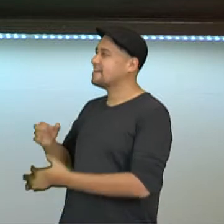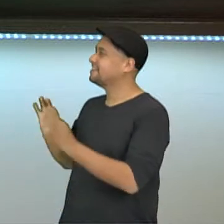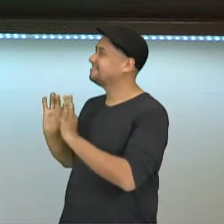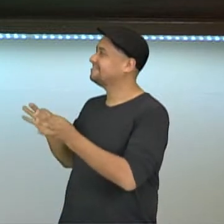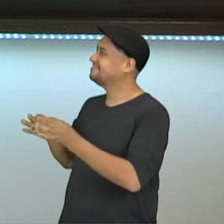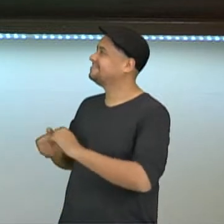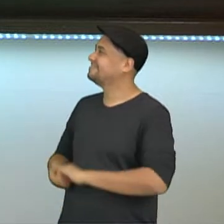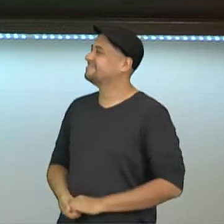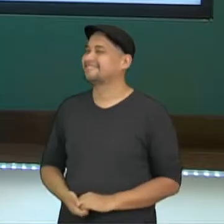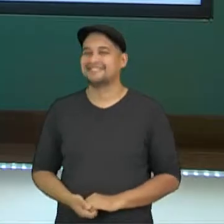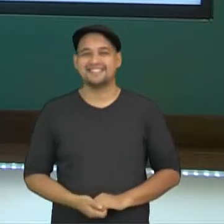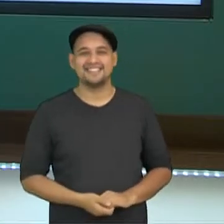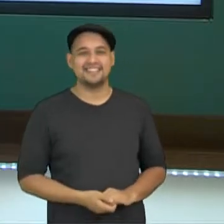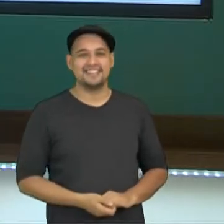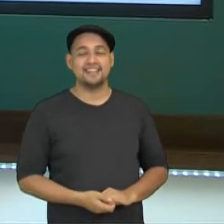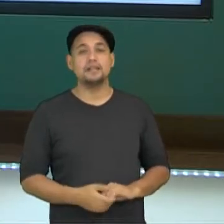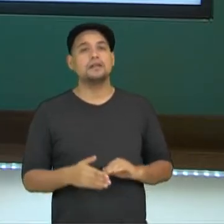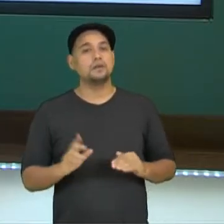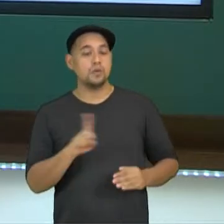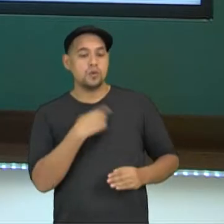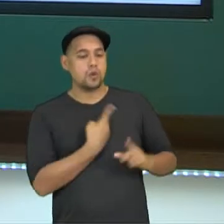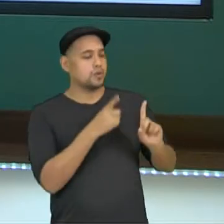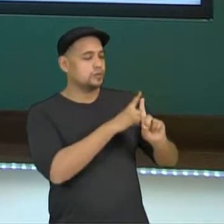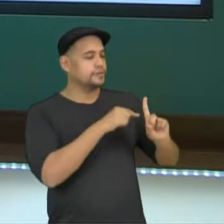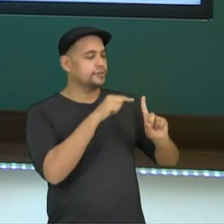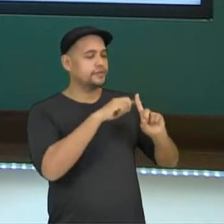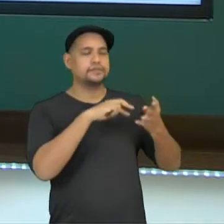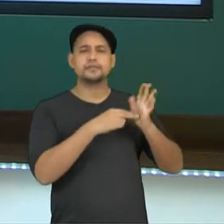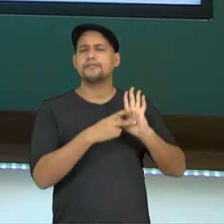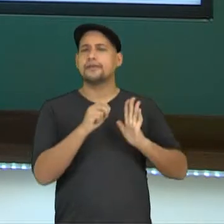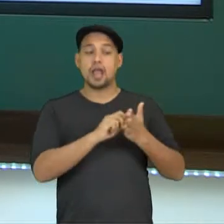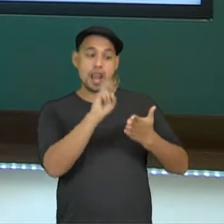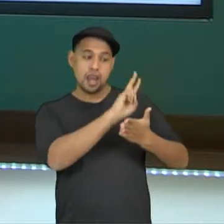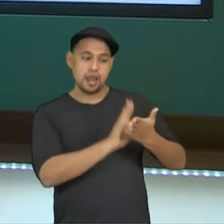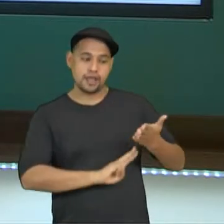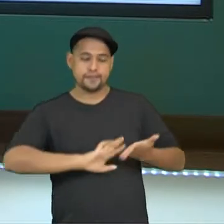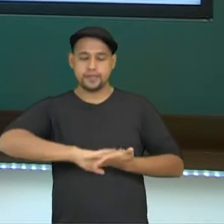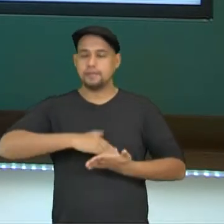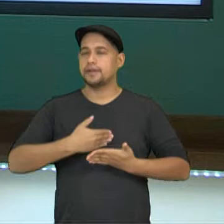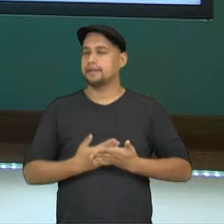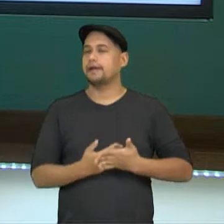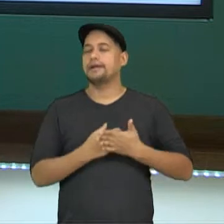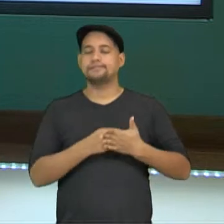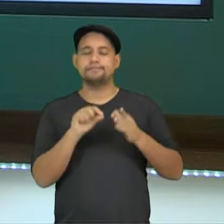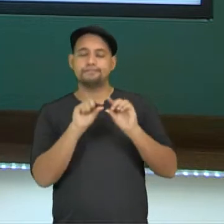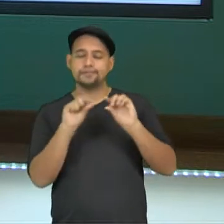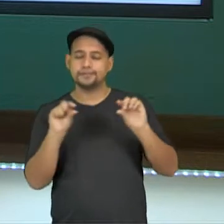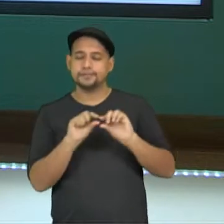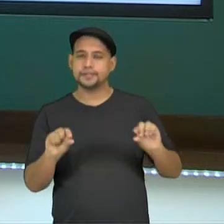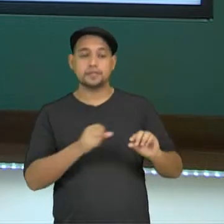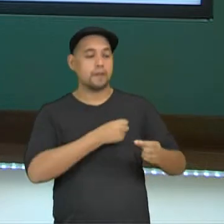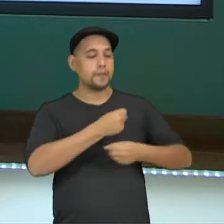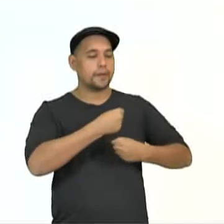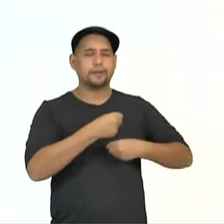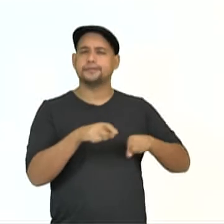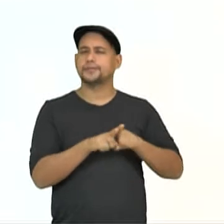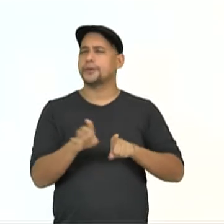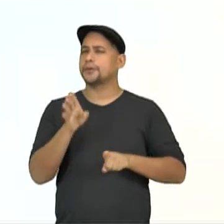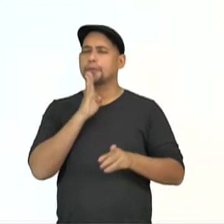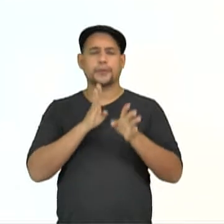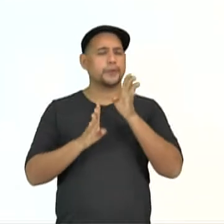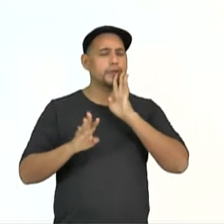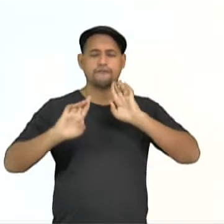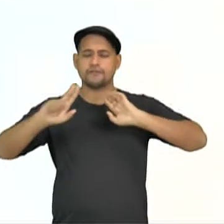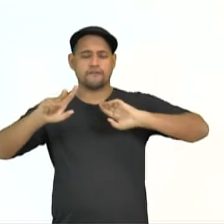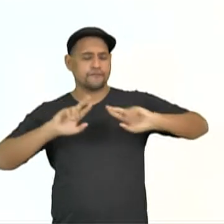Kelvin? Vamos lá? Os nossos objetivos: ler e interpretar trechos de reportagem, reconhecer as